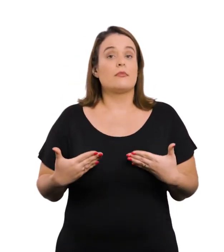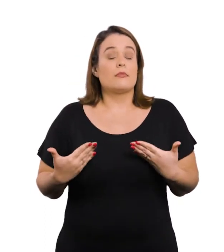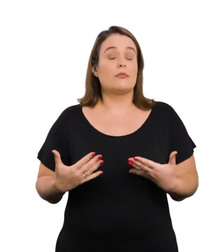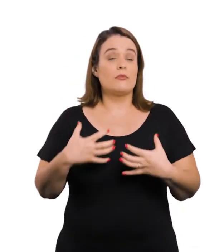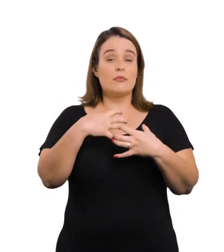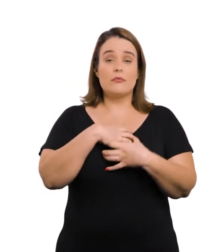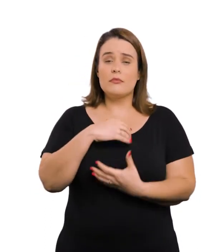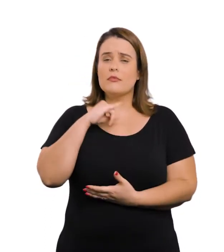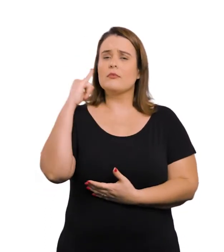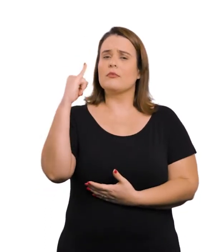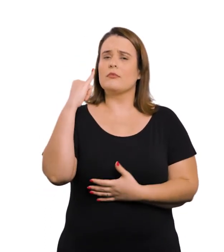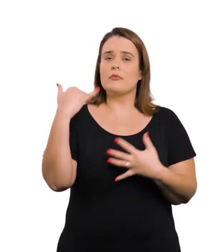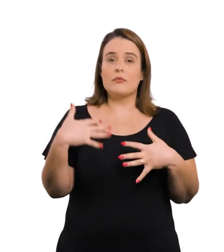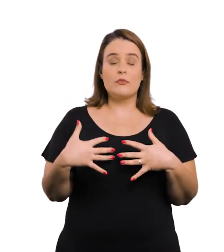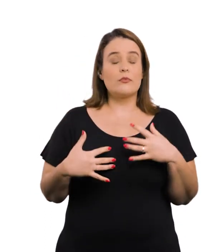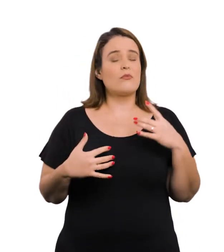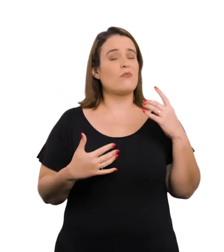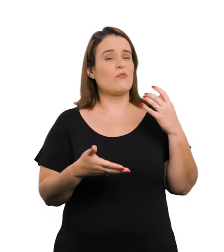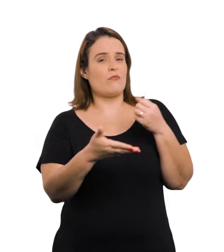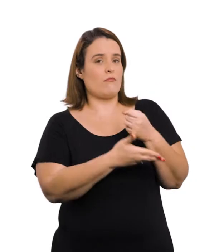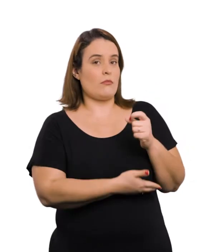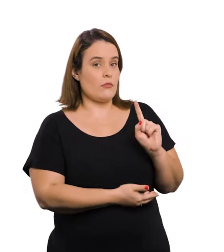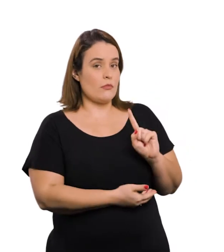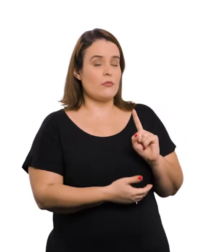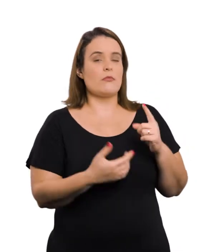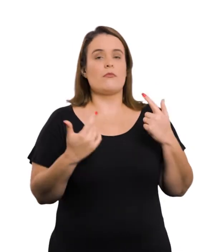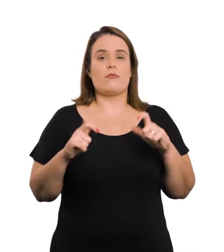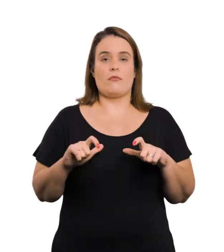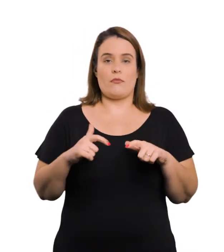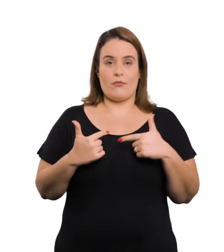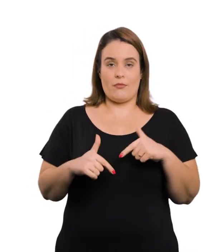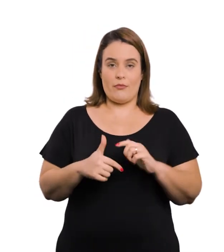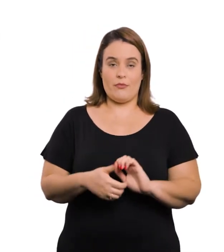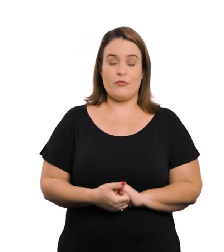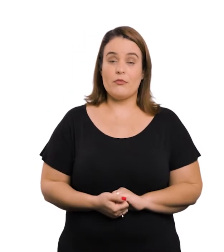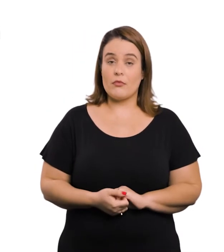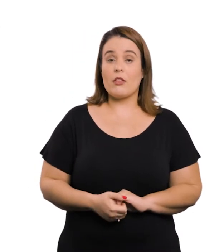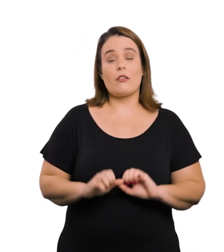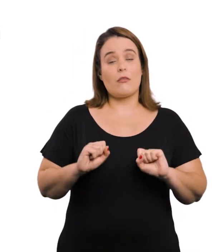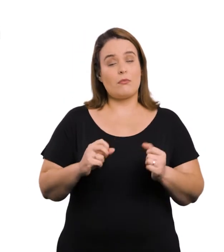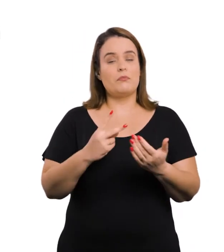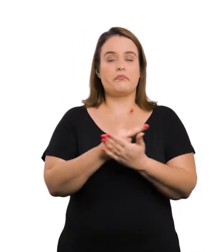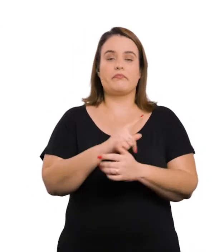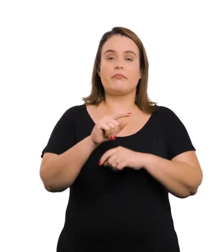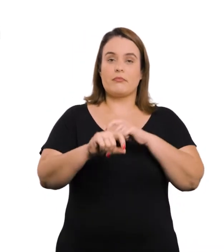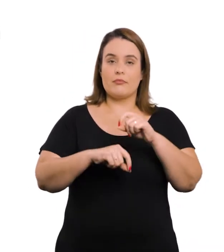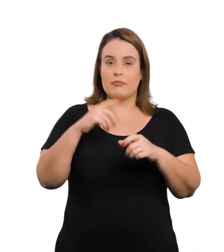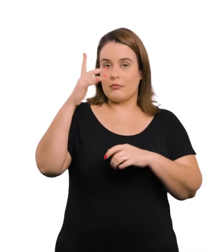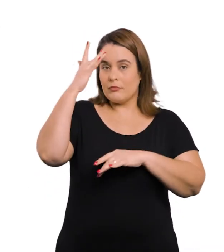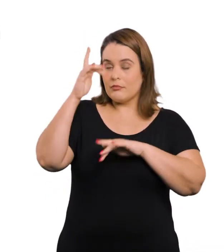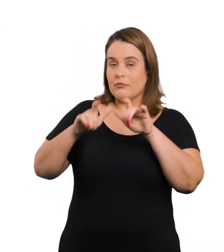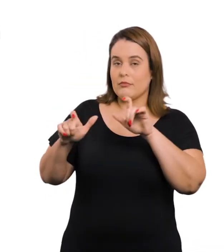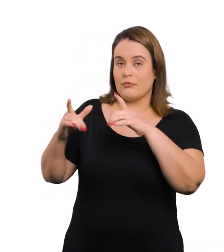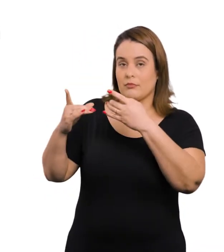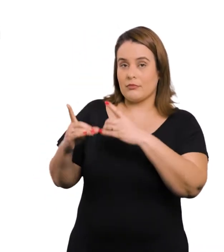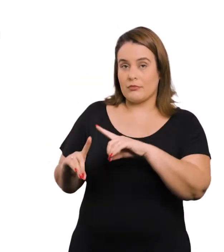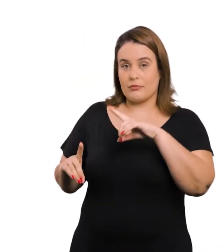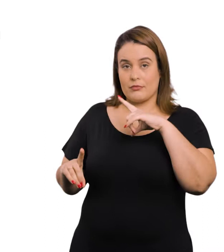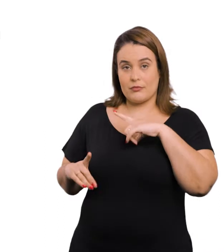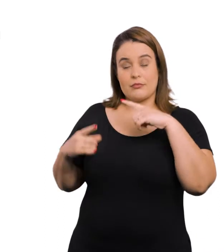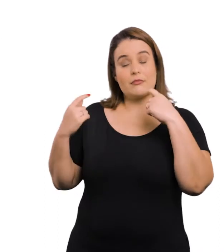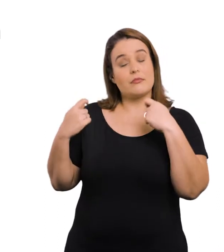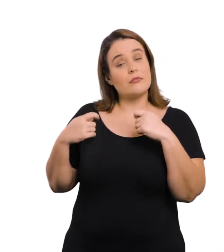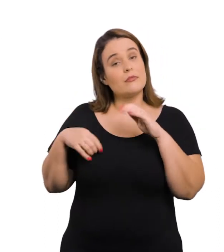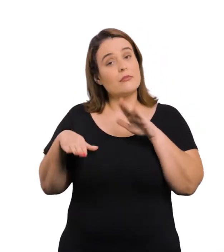as funções essenciais e não essenciais do posto de trabalho, uma vez que pode acontecer de as pessoas com